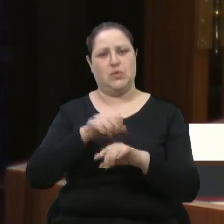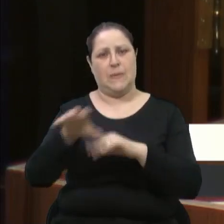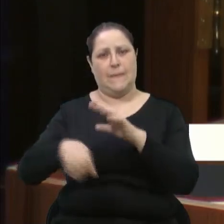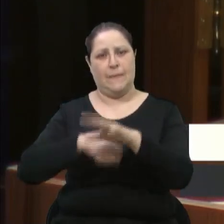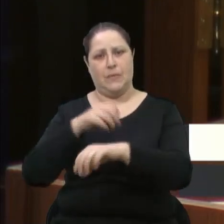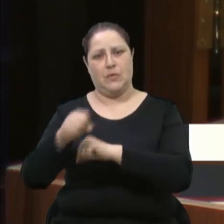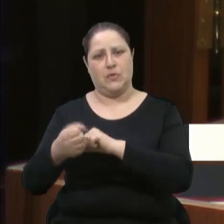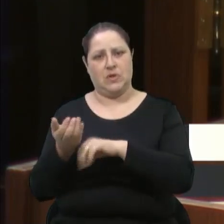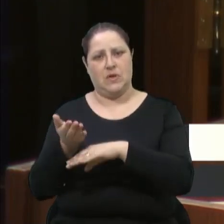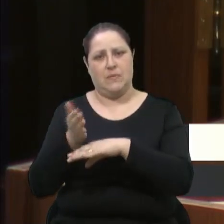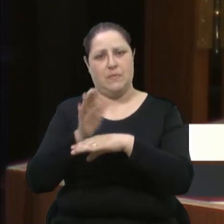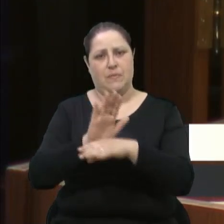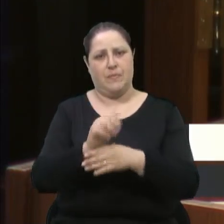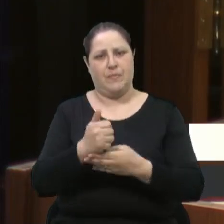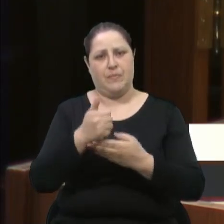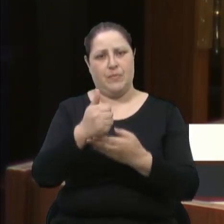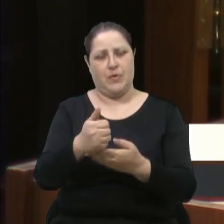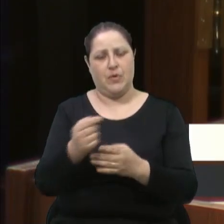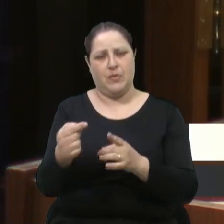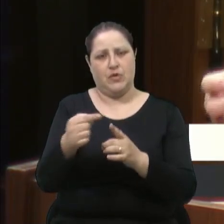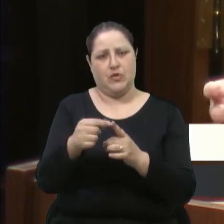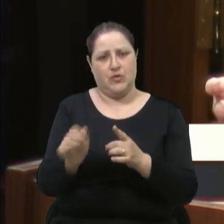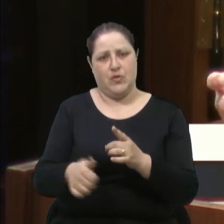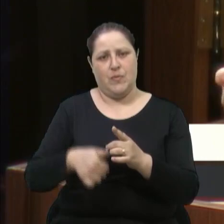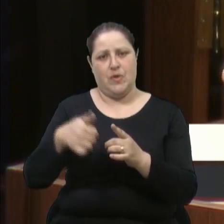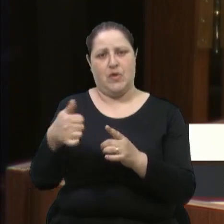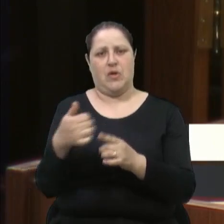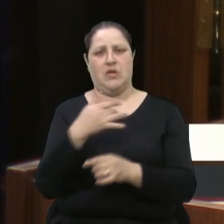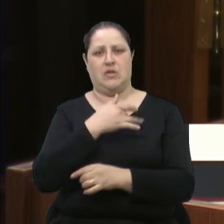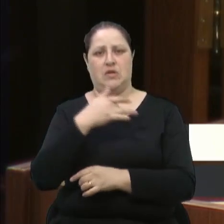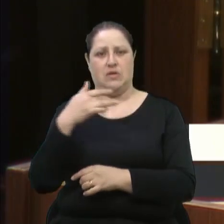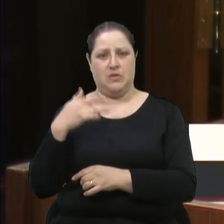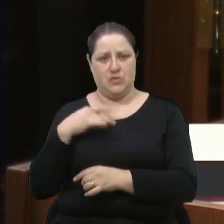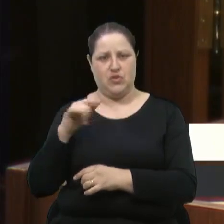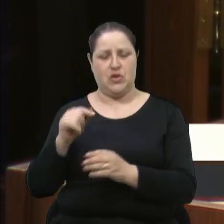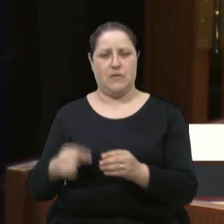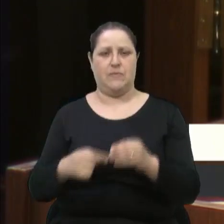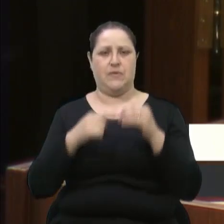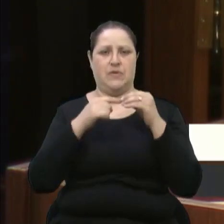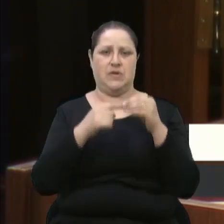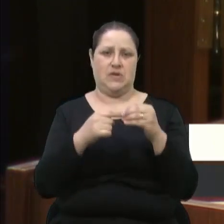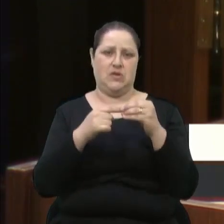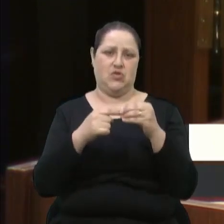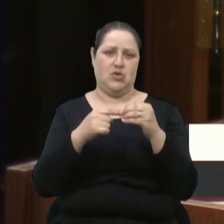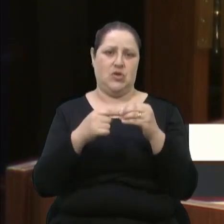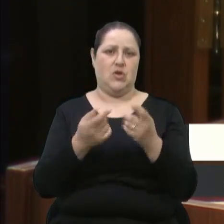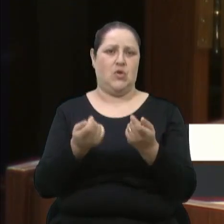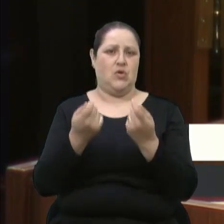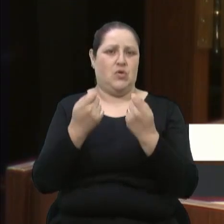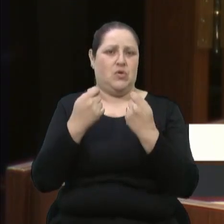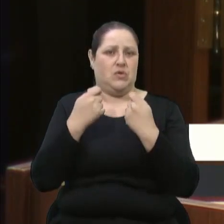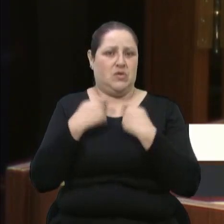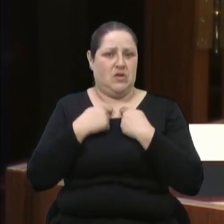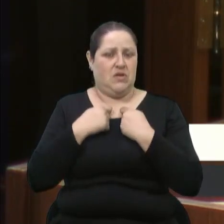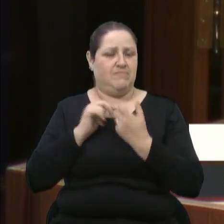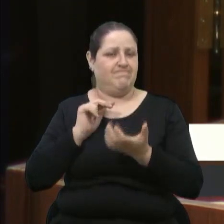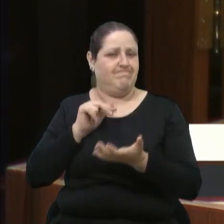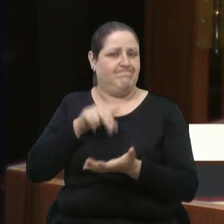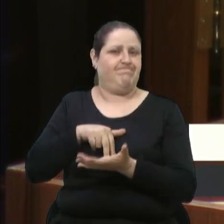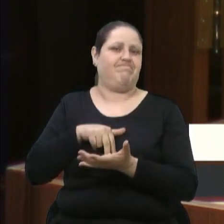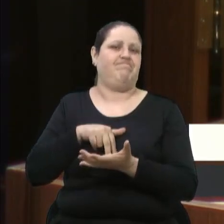contribuição, no sentido de que melhore a saúde, que é prioridade, é aquilo que nos mantém e que nos